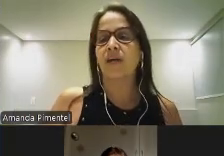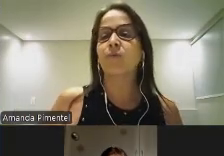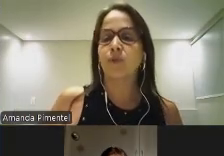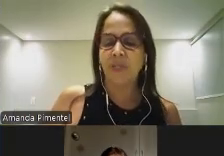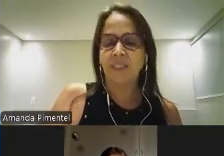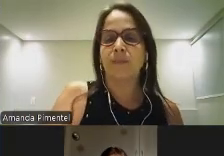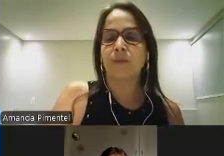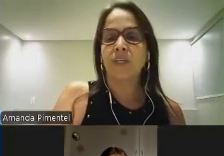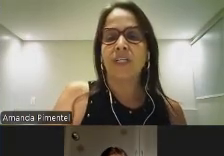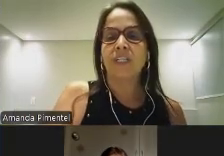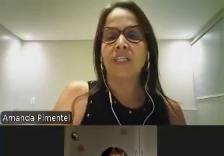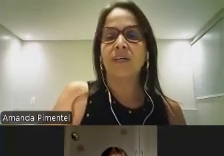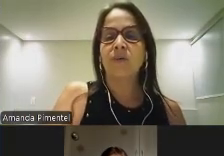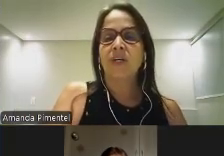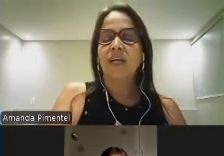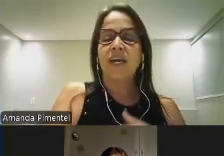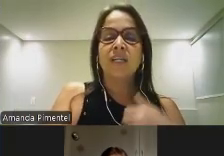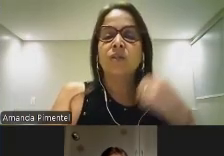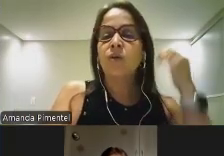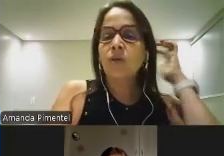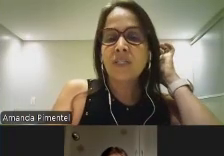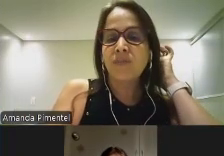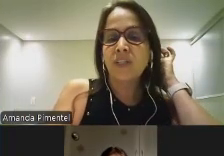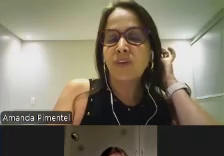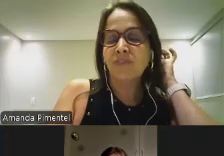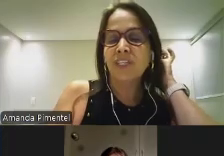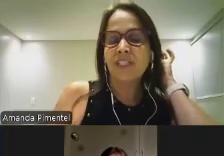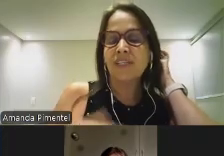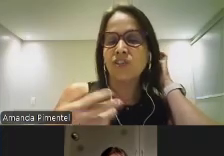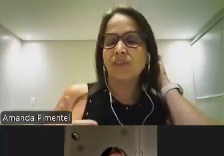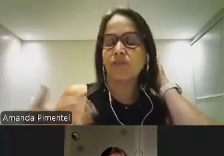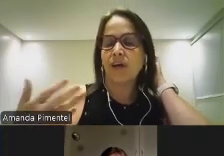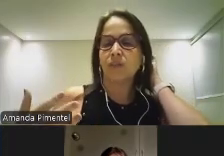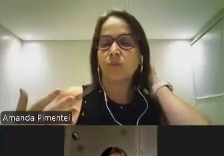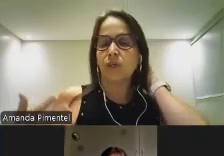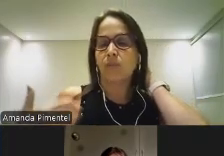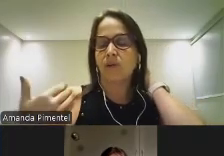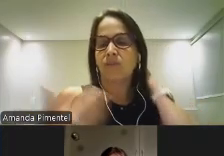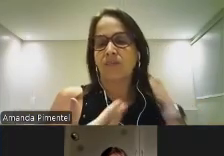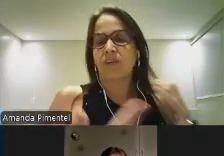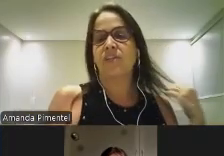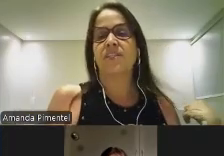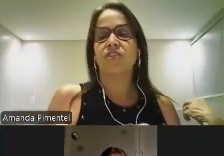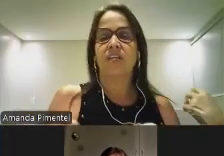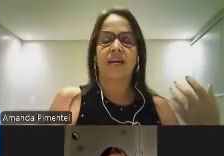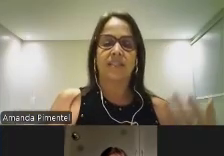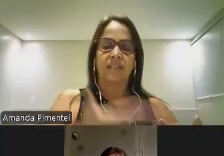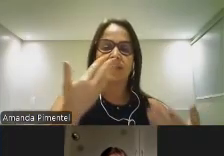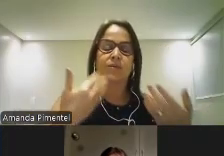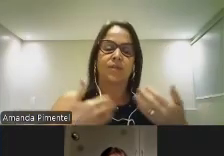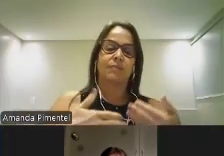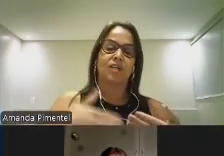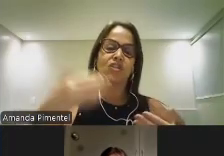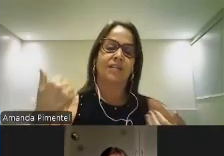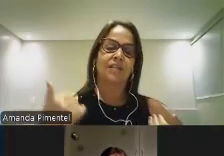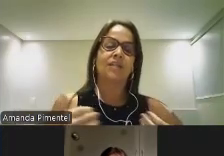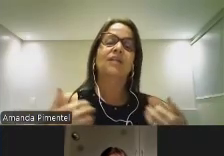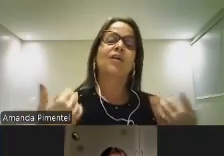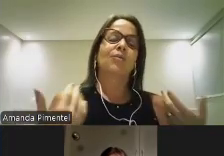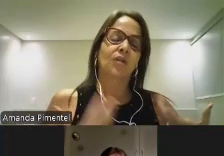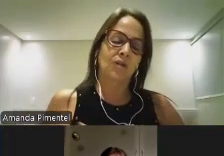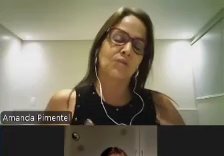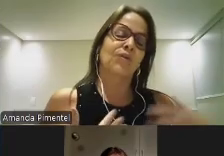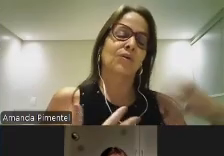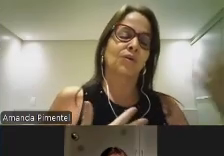desempenho escolar comprometido. Então, em todas, feito a Flavinha disse, a gente estava falando muito pelo fato de Flavinha ser geriatra, dessa coisa mais